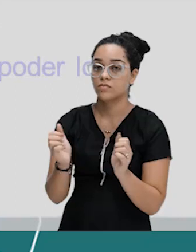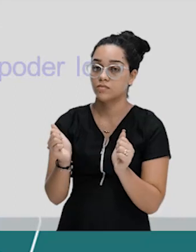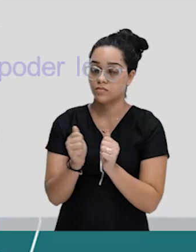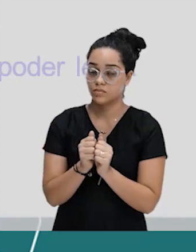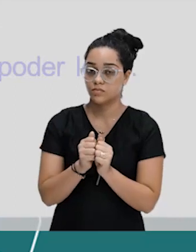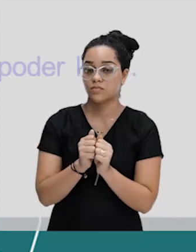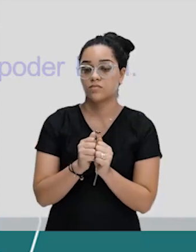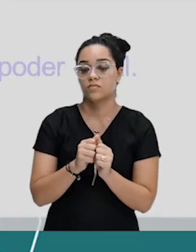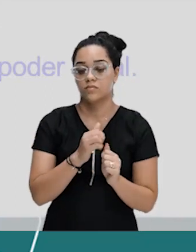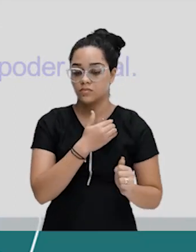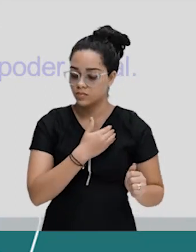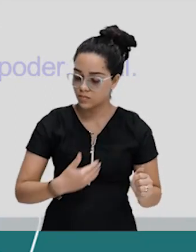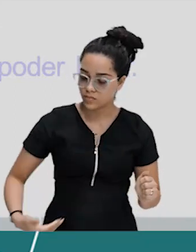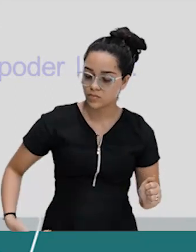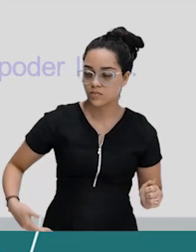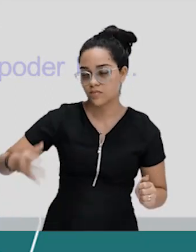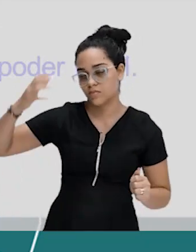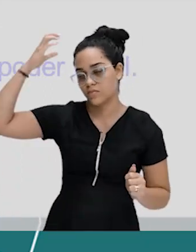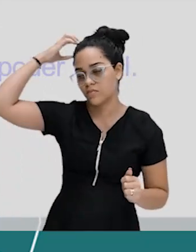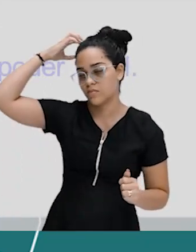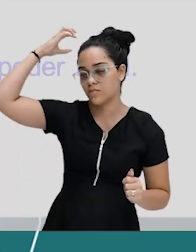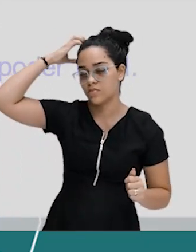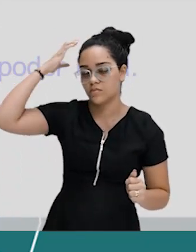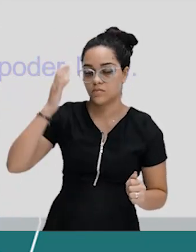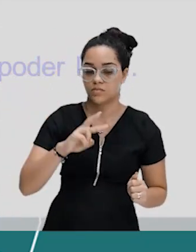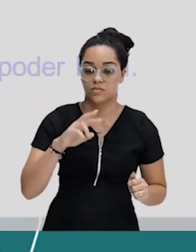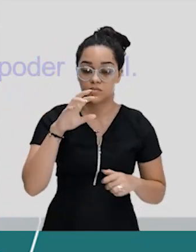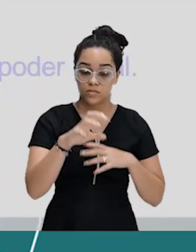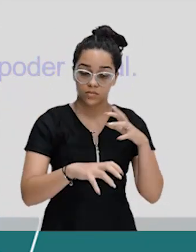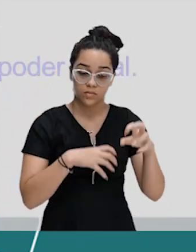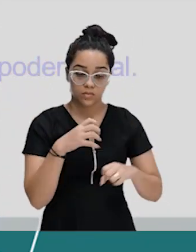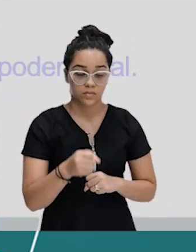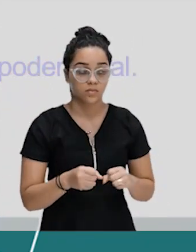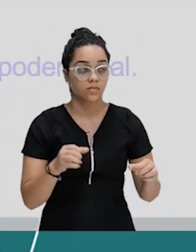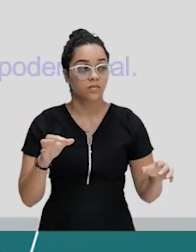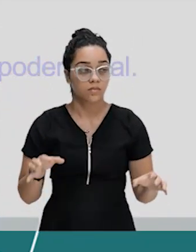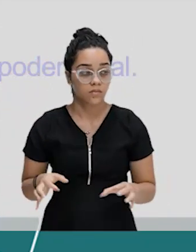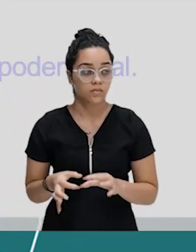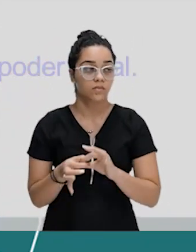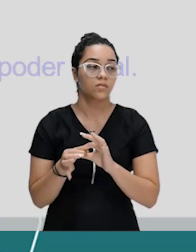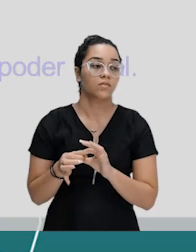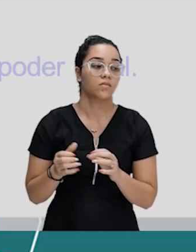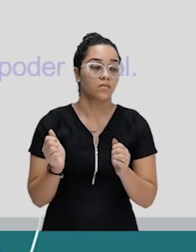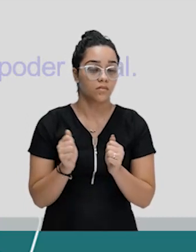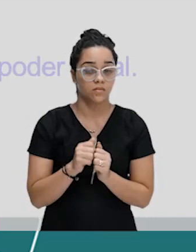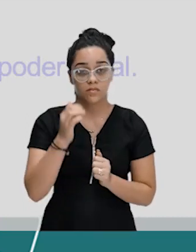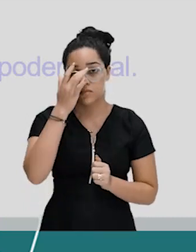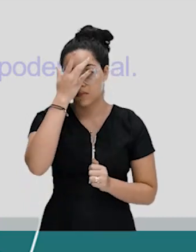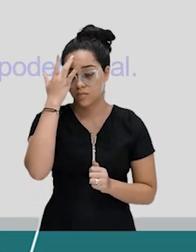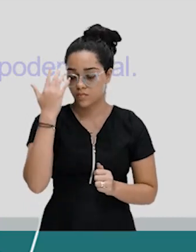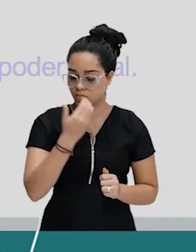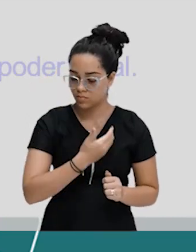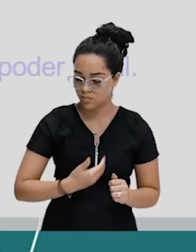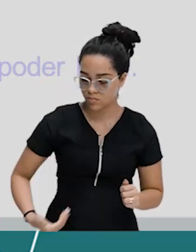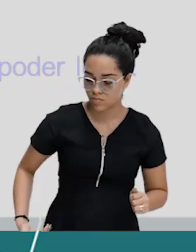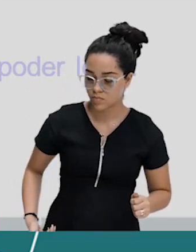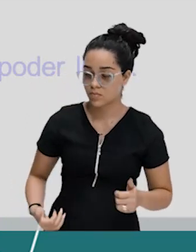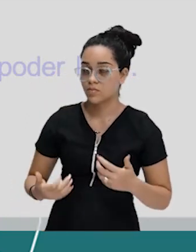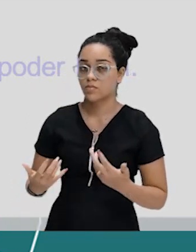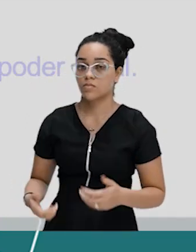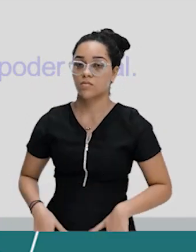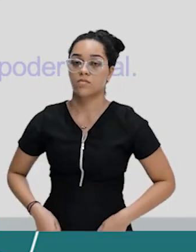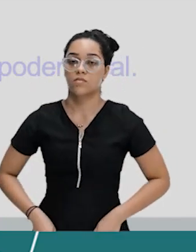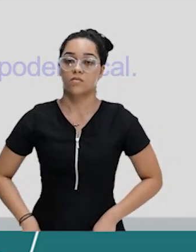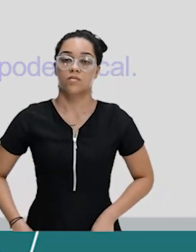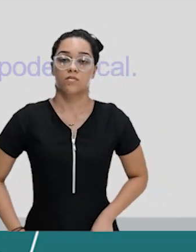realeza. Ela vai buscar uma aliança, costurar uma aliança com os monarcas, com a realeza, ou seja,